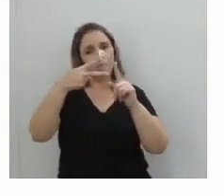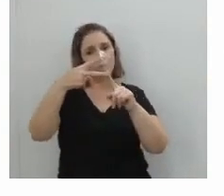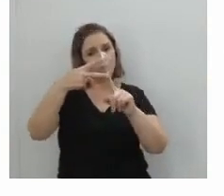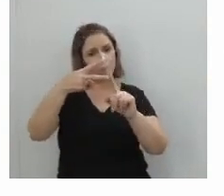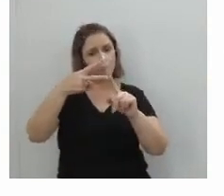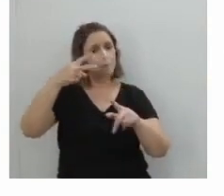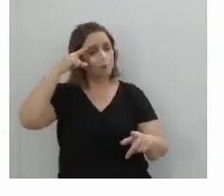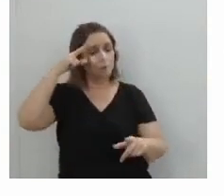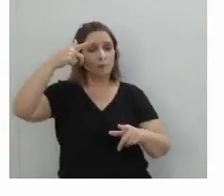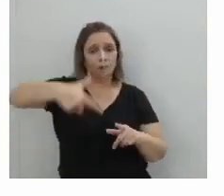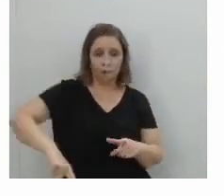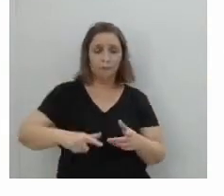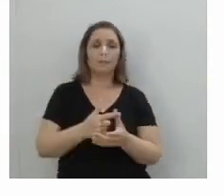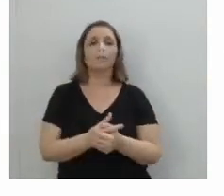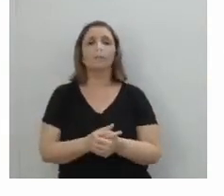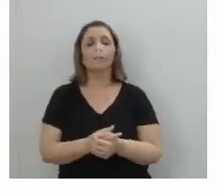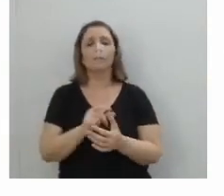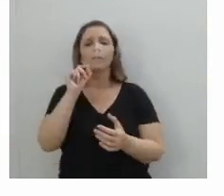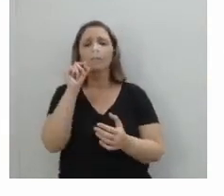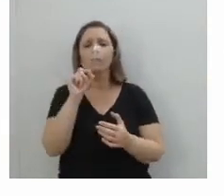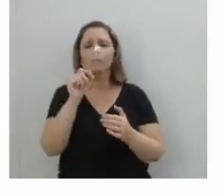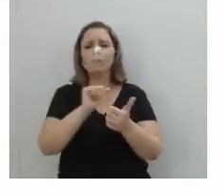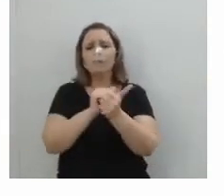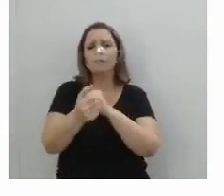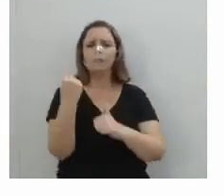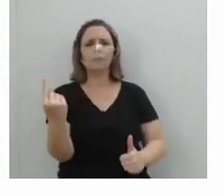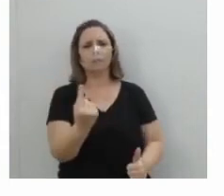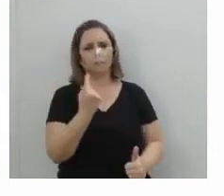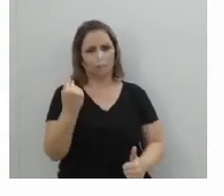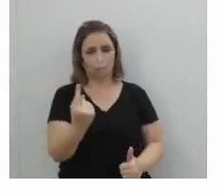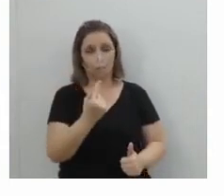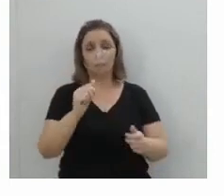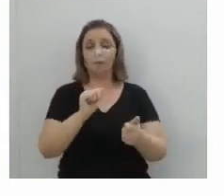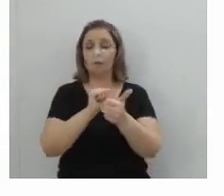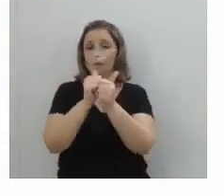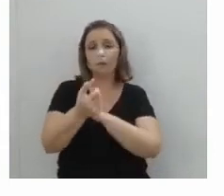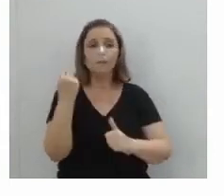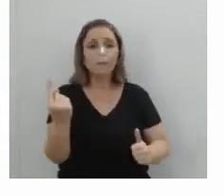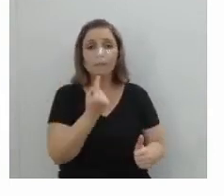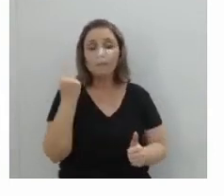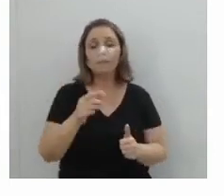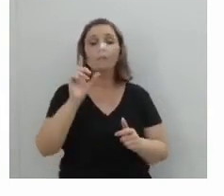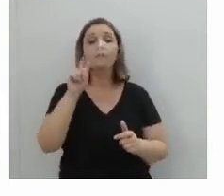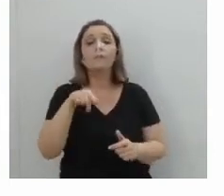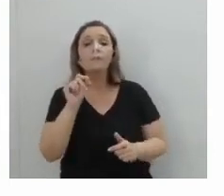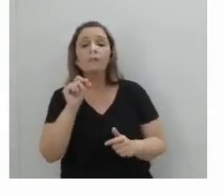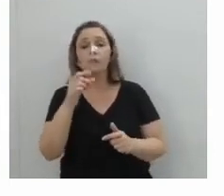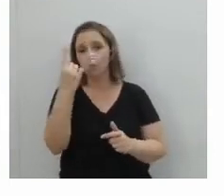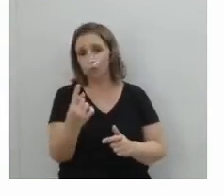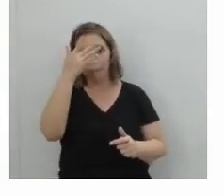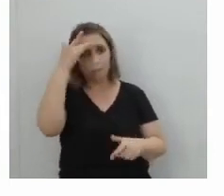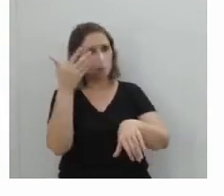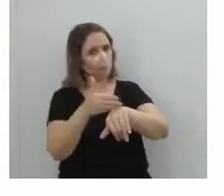devemos relembrar aqui são o que são esportes individuais. Os esportes individuais são aqueles esportes praticados por